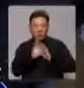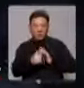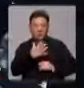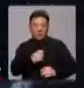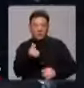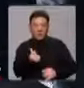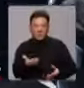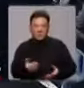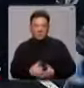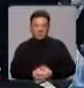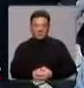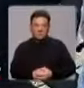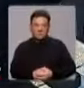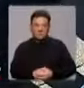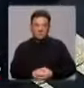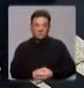dinheiro.